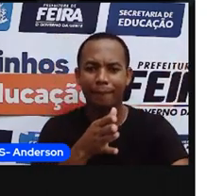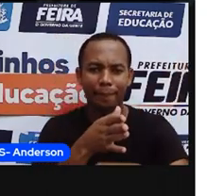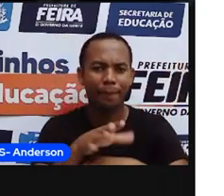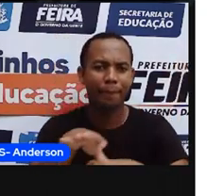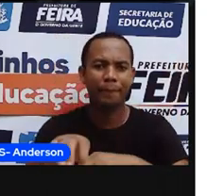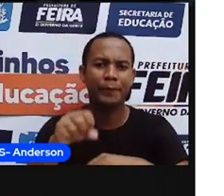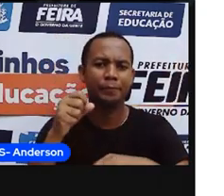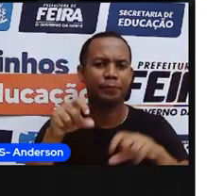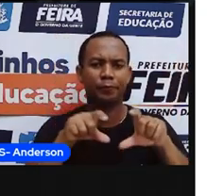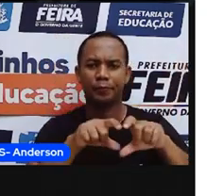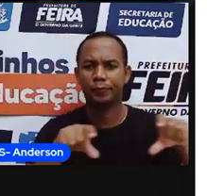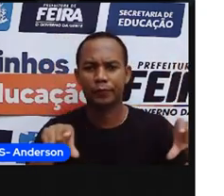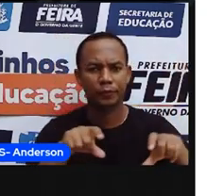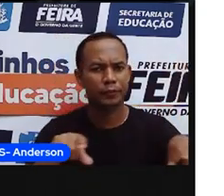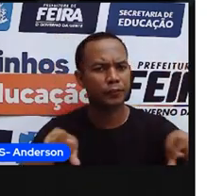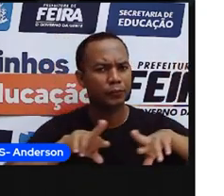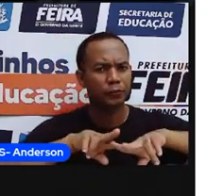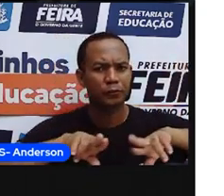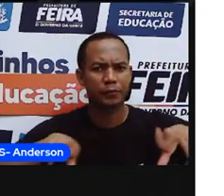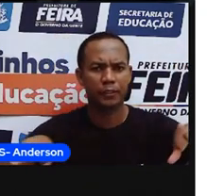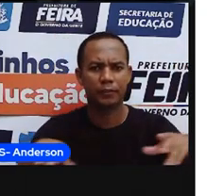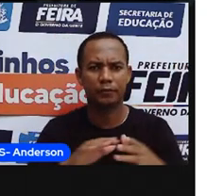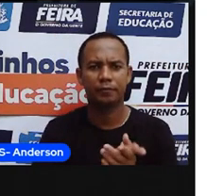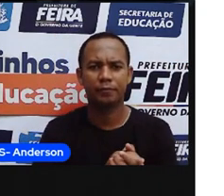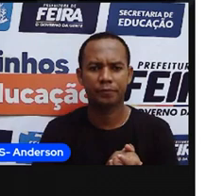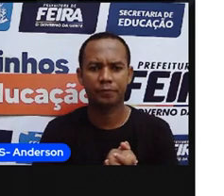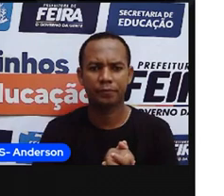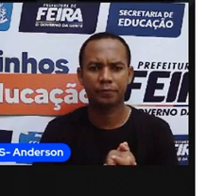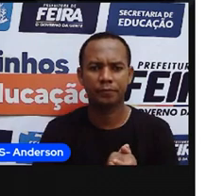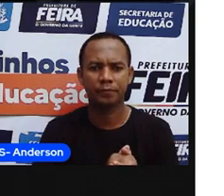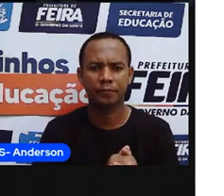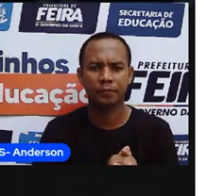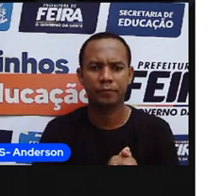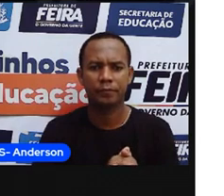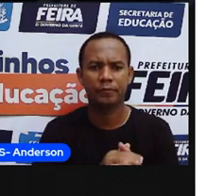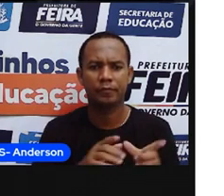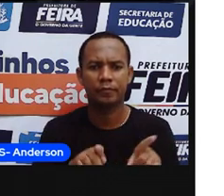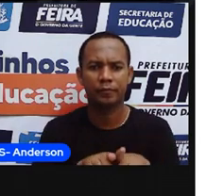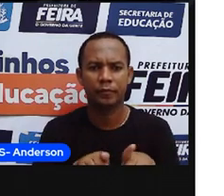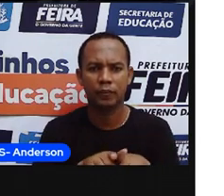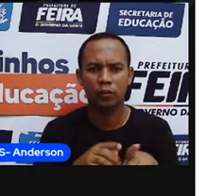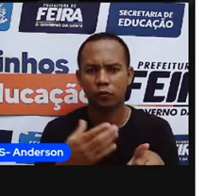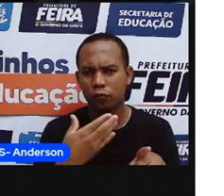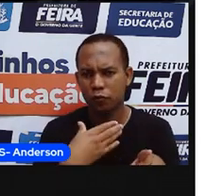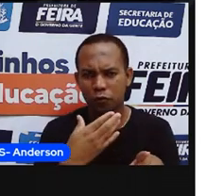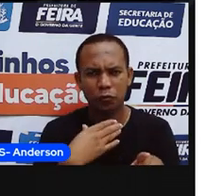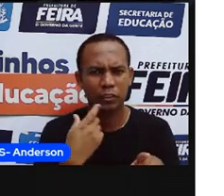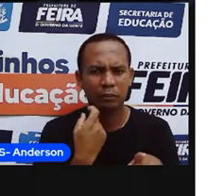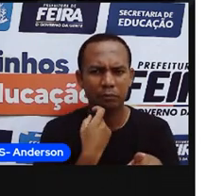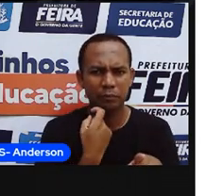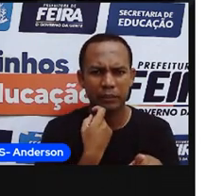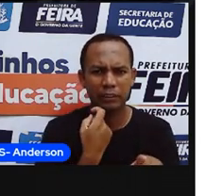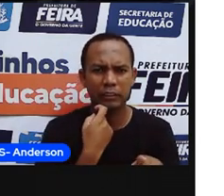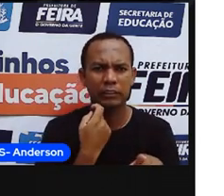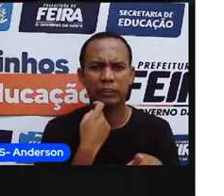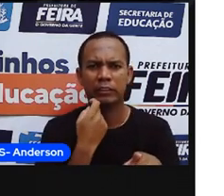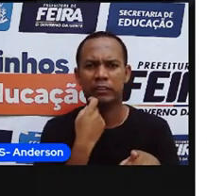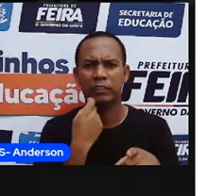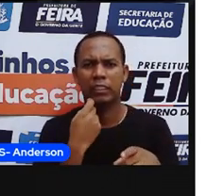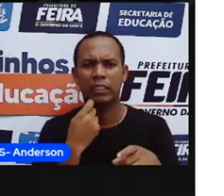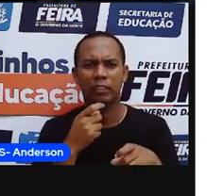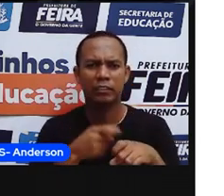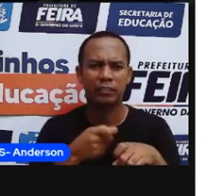raízes, tubérculos, como vocês preferirem chamar. Bom, milho e mandioca, frutas, peixes, raízes e castanhas,